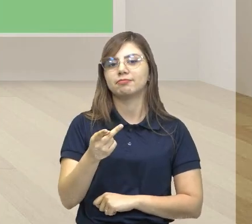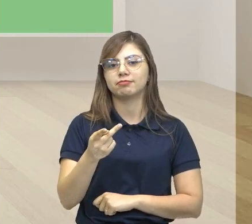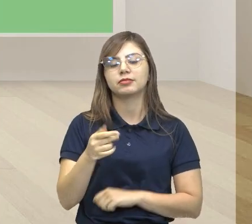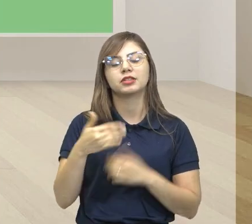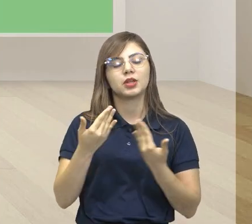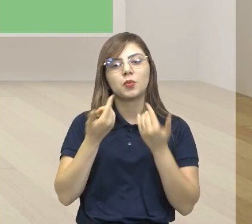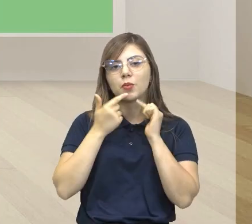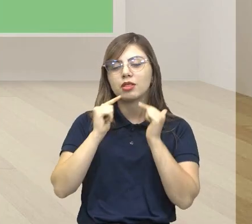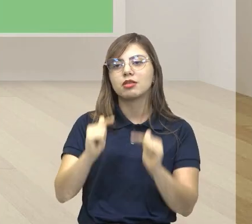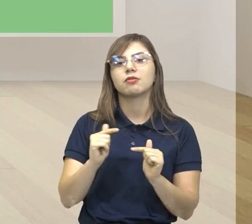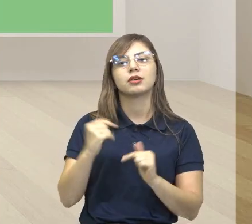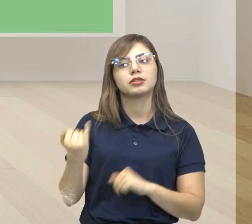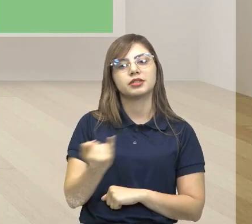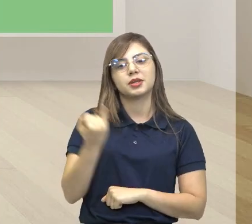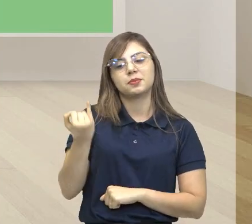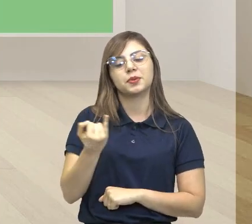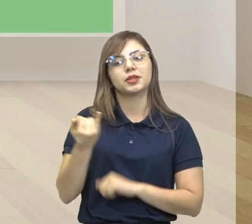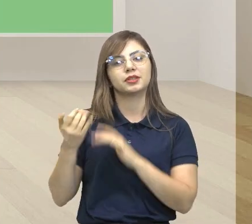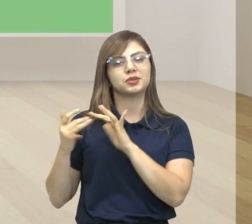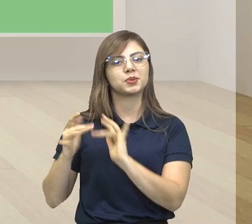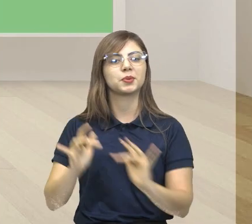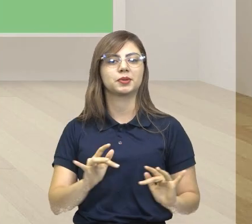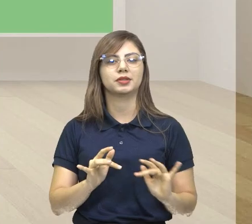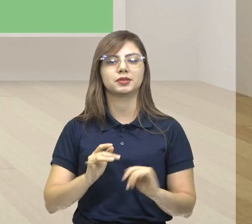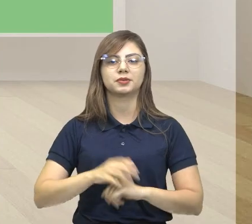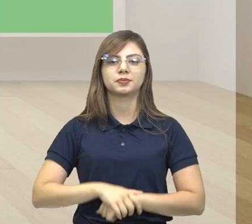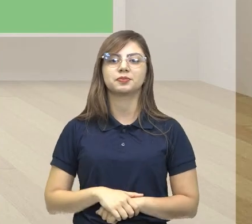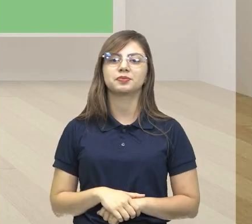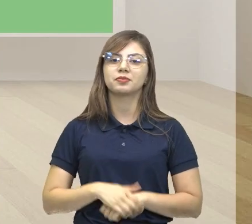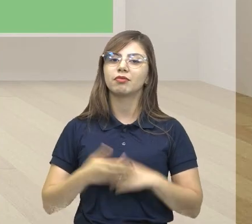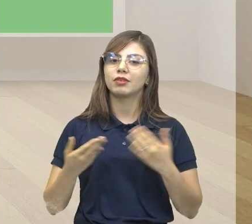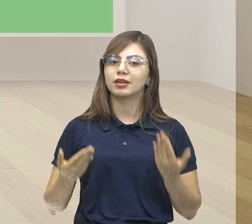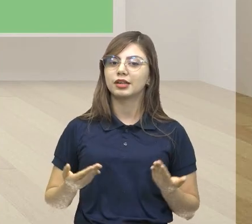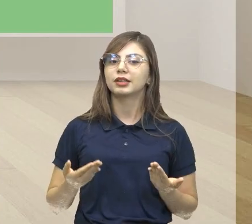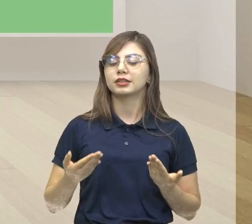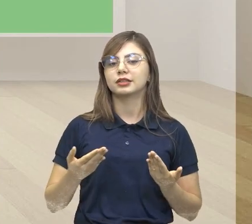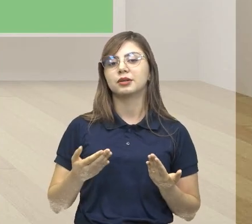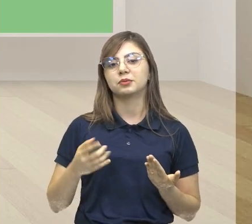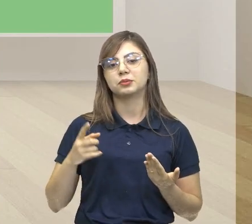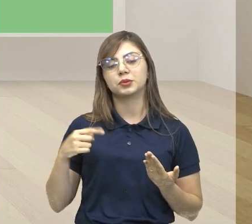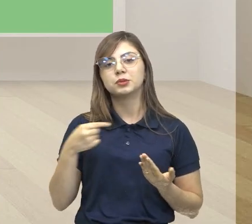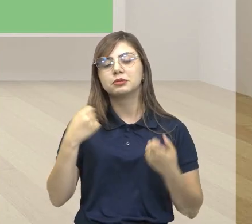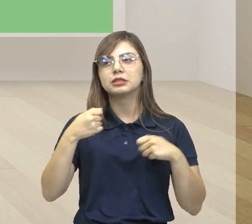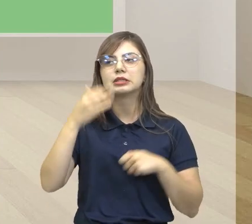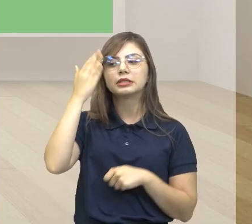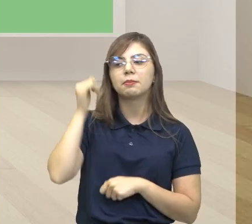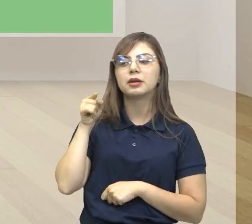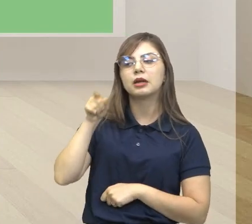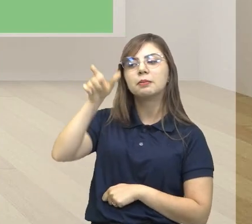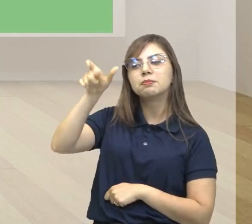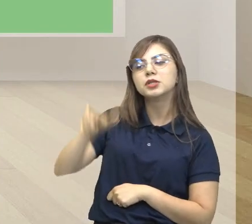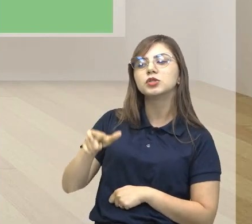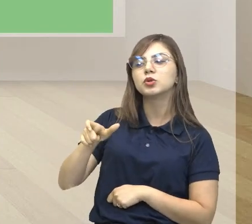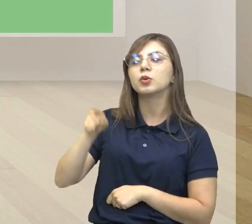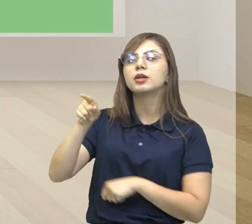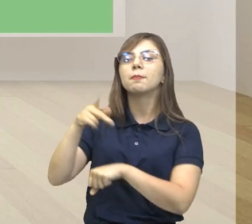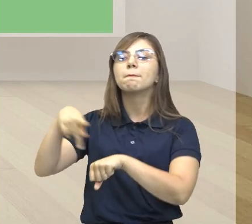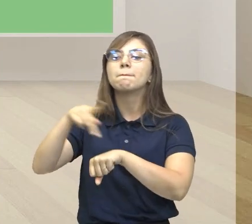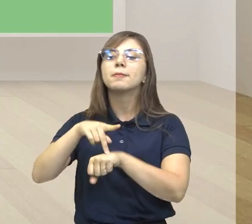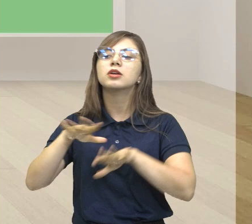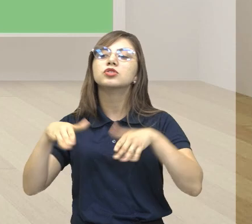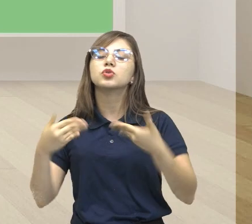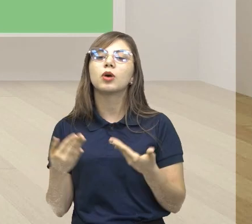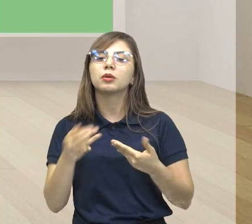muito importante dentro desse contexto, tá? Por isso que eu dou sempre a ideia, com quem eu estou falando? Essa pessoa é latina, então ela tem um pouco do que